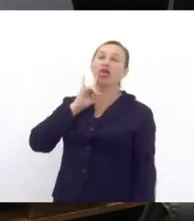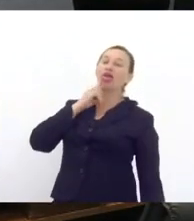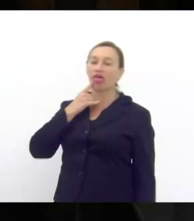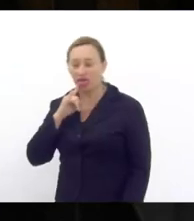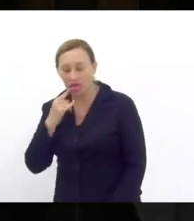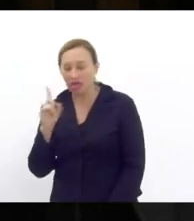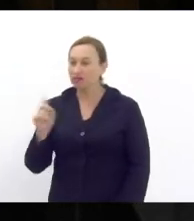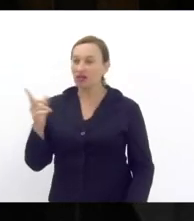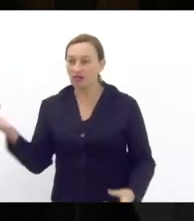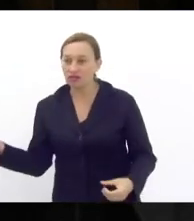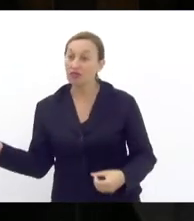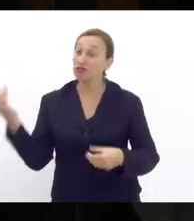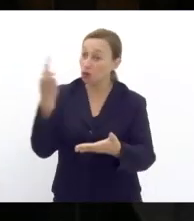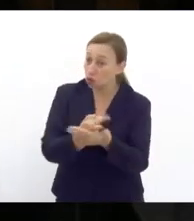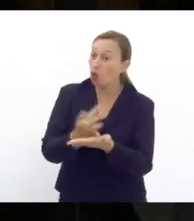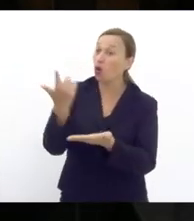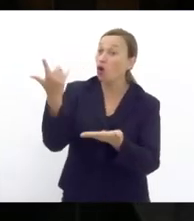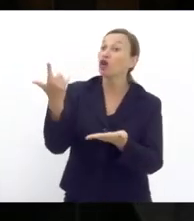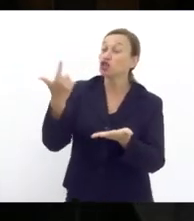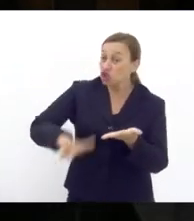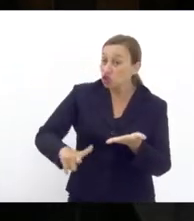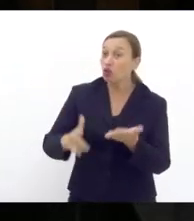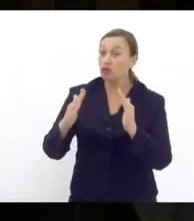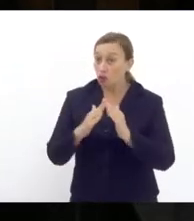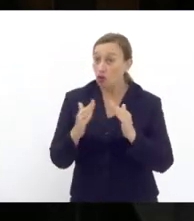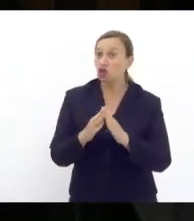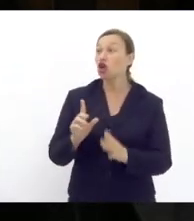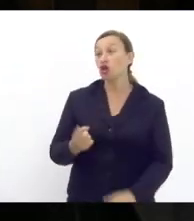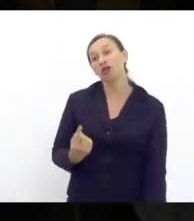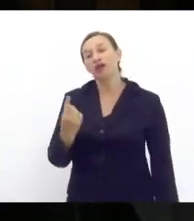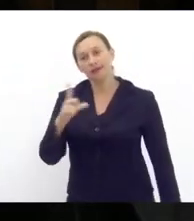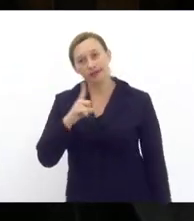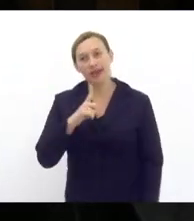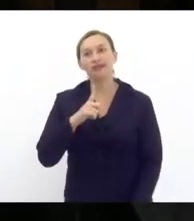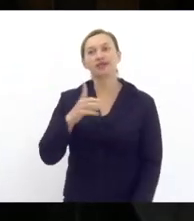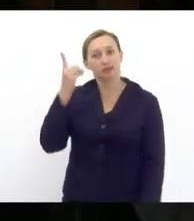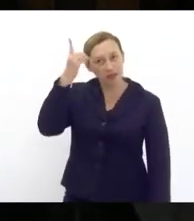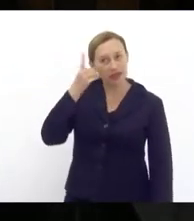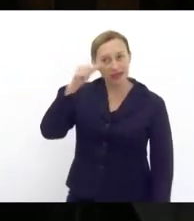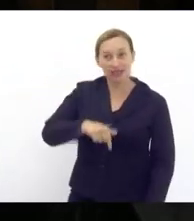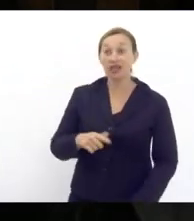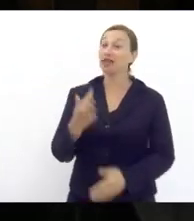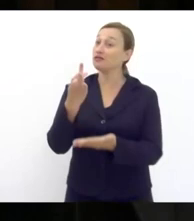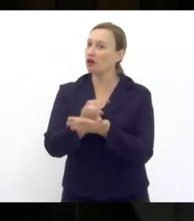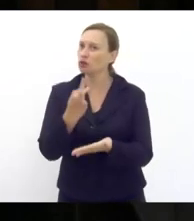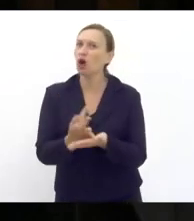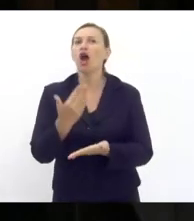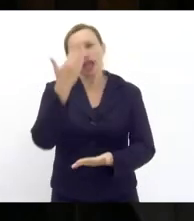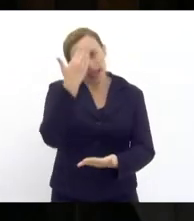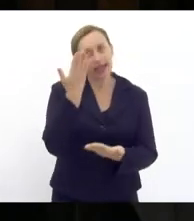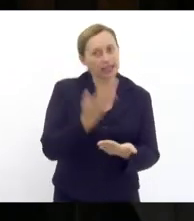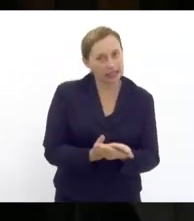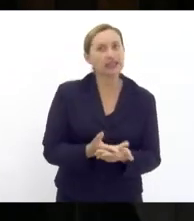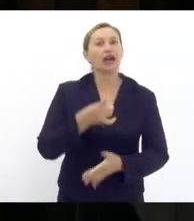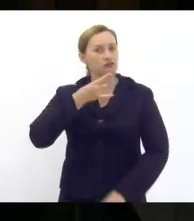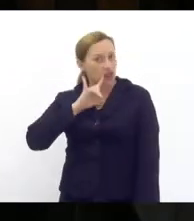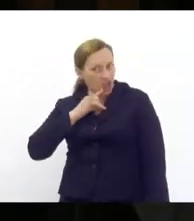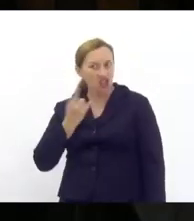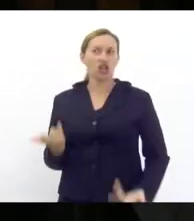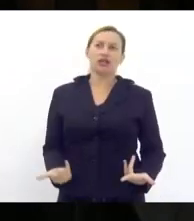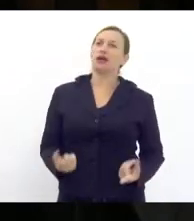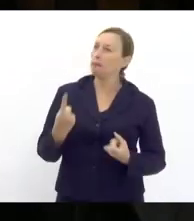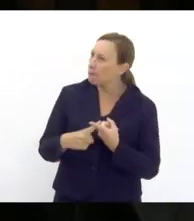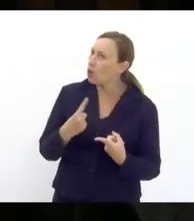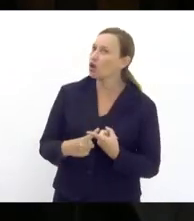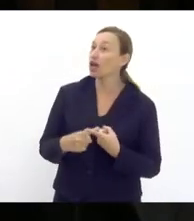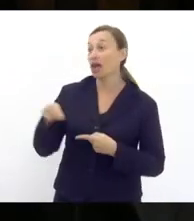trabalhar hoje de novo, um dos deputados gazeteiros que devia estar de ressaca da cachaça... Presidente, quero crer que seja cachaça, porque eles